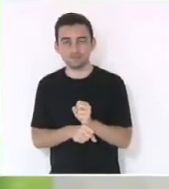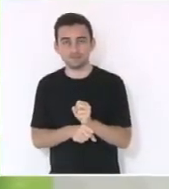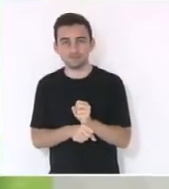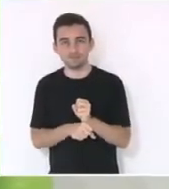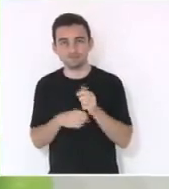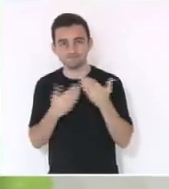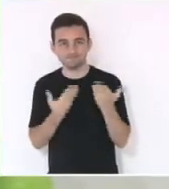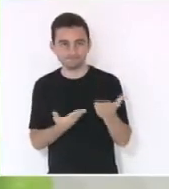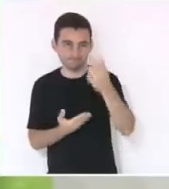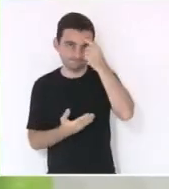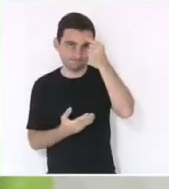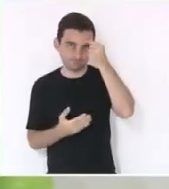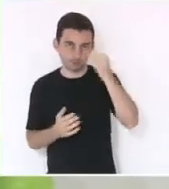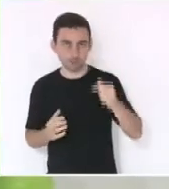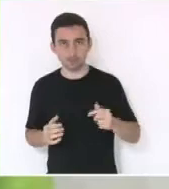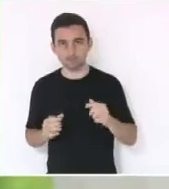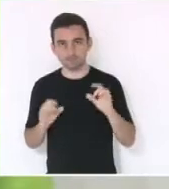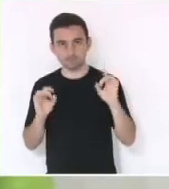universidade.